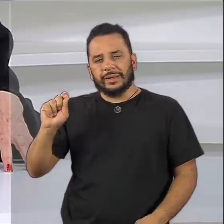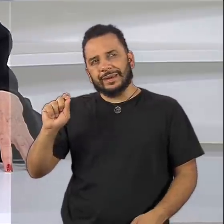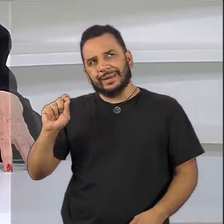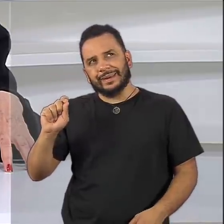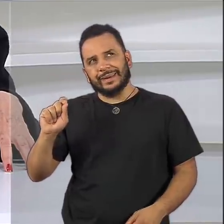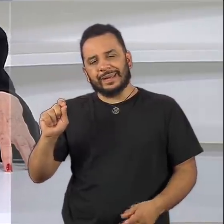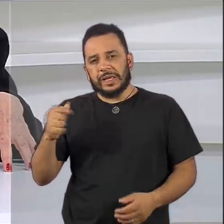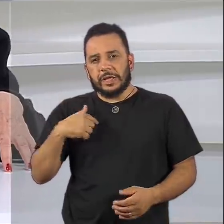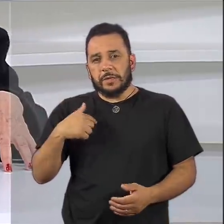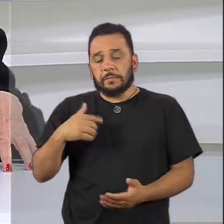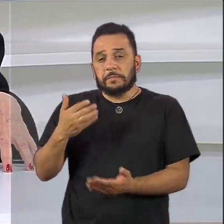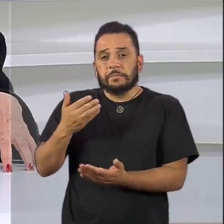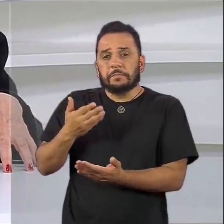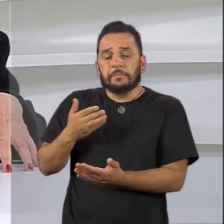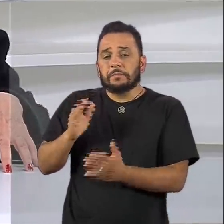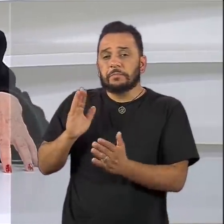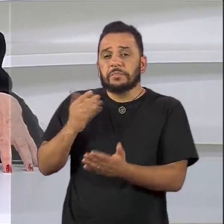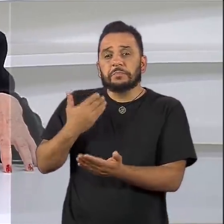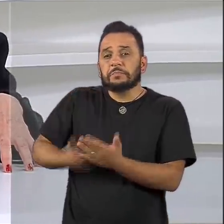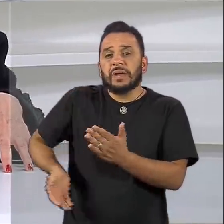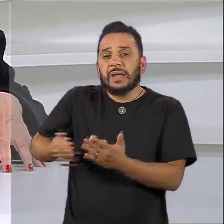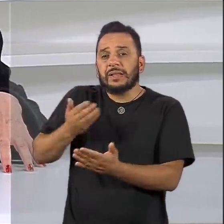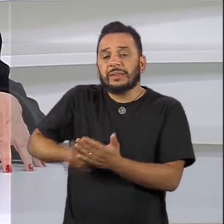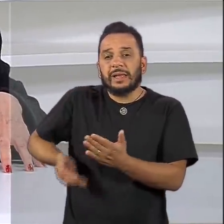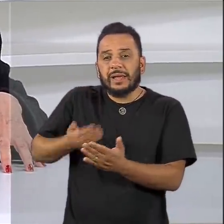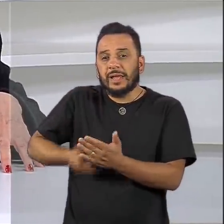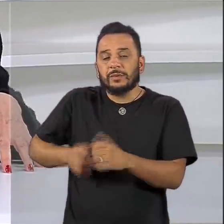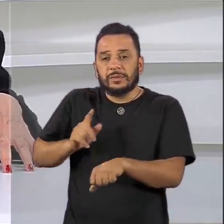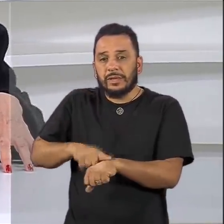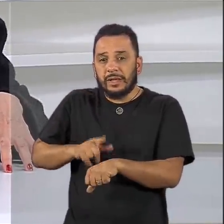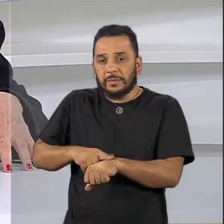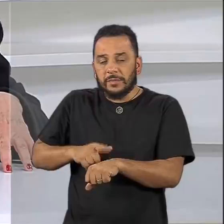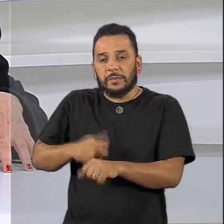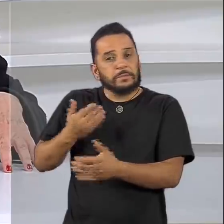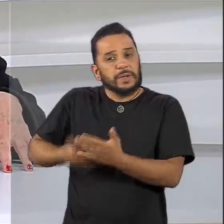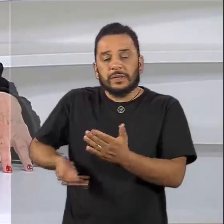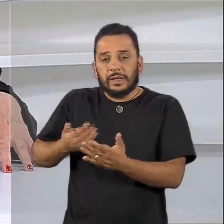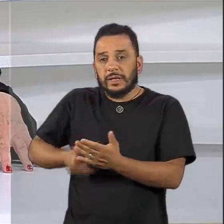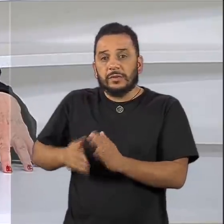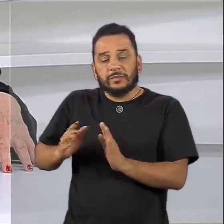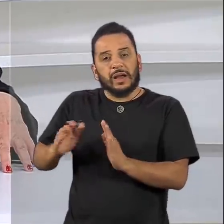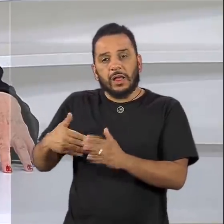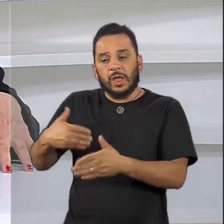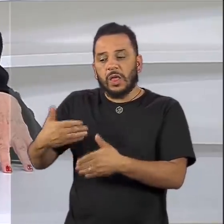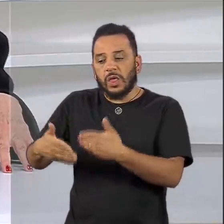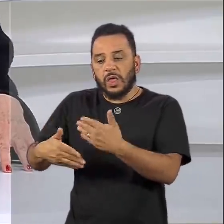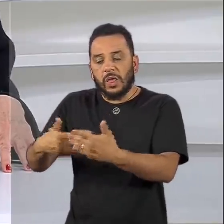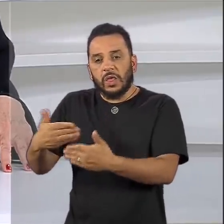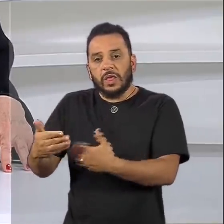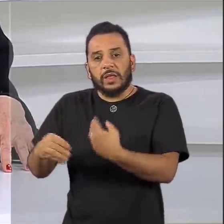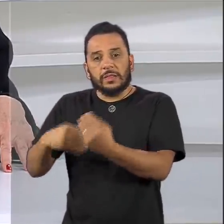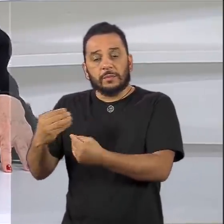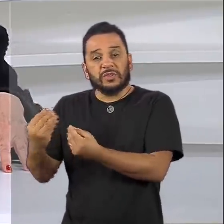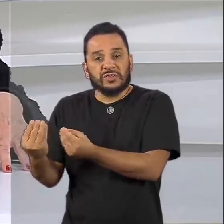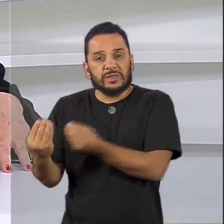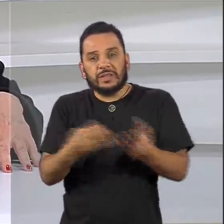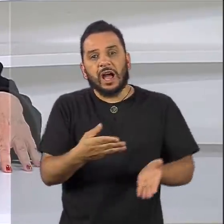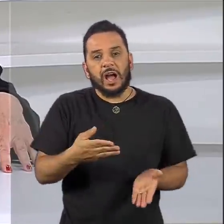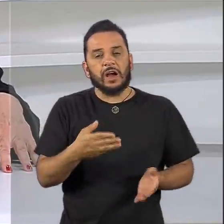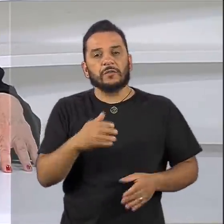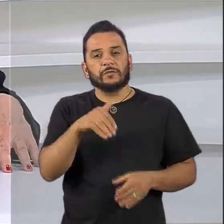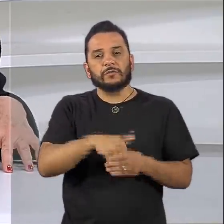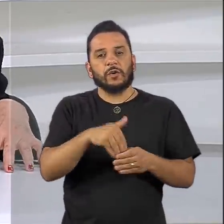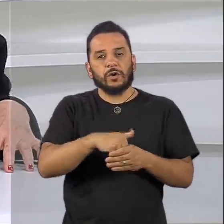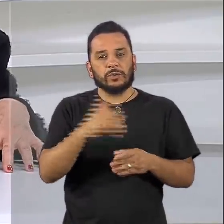para ter força de transferência de voto para o Haddad? Até quando ele vai levar isso em favor dele próprio e